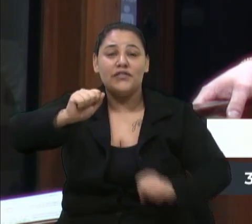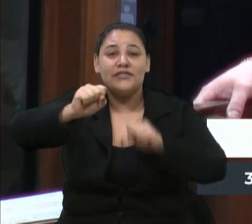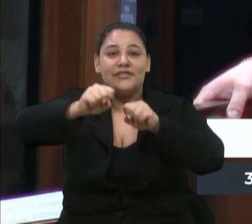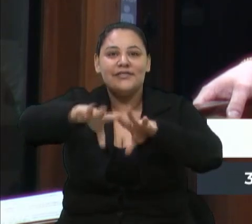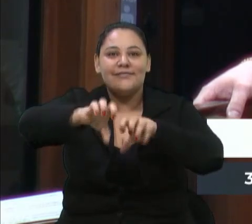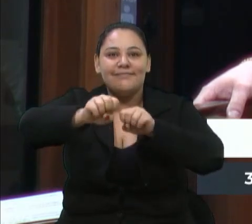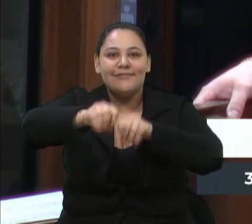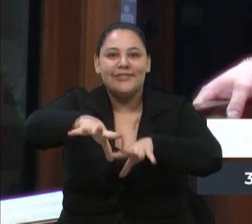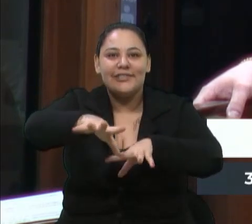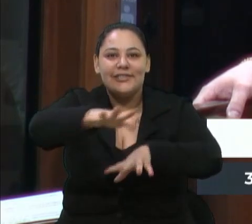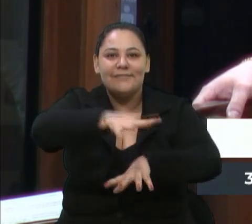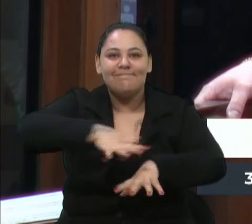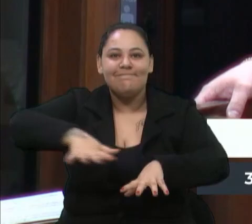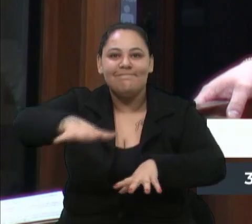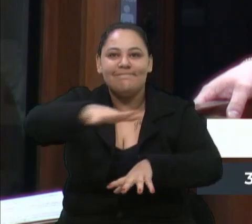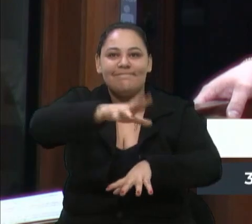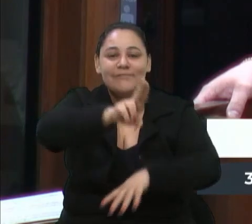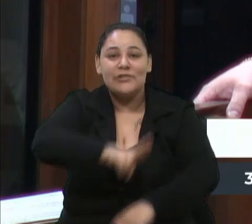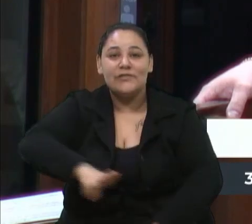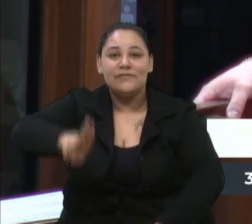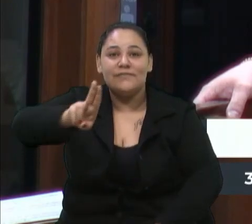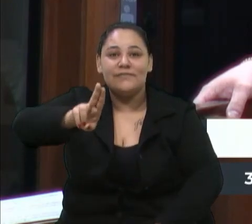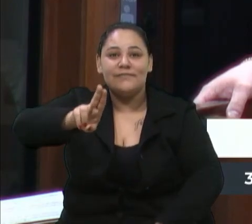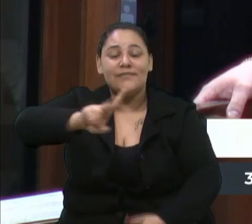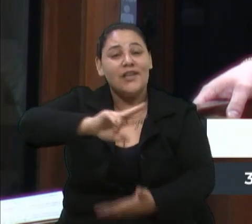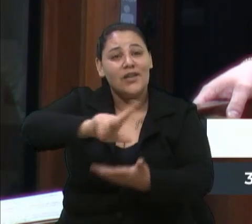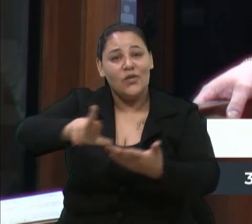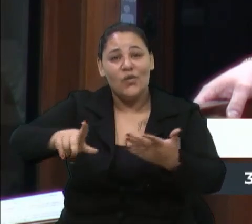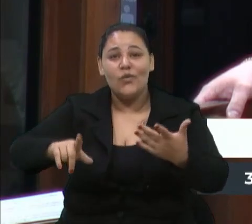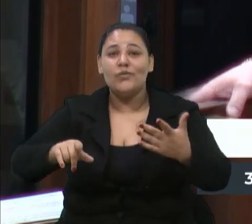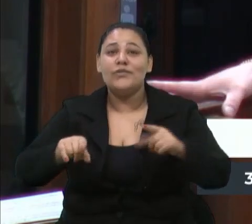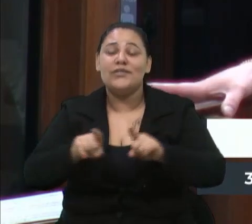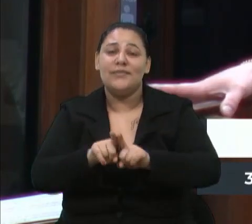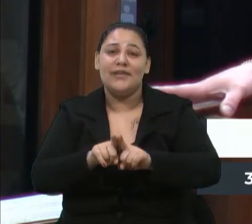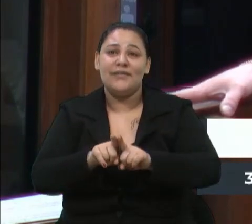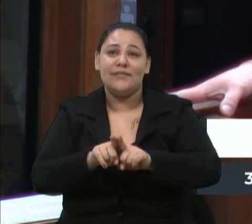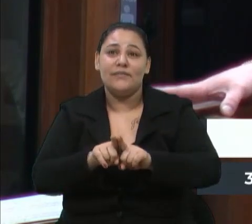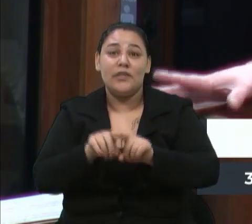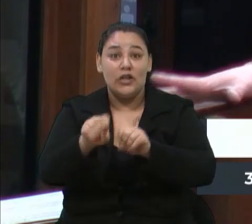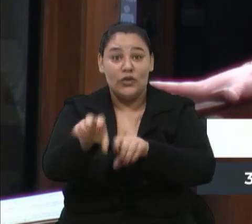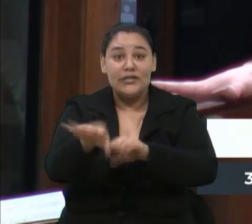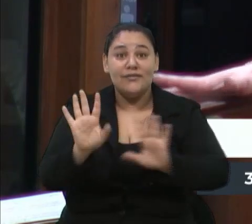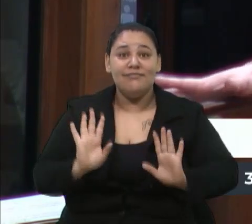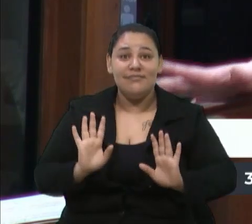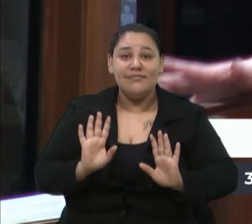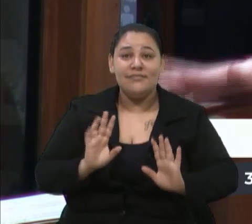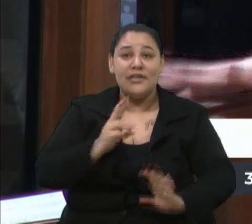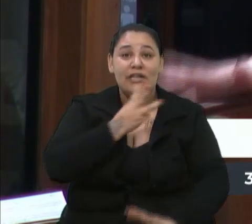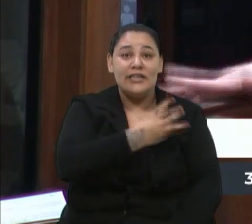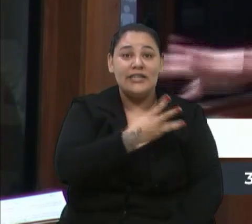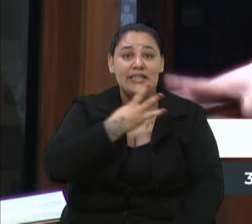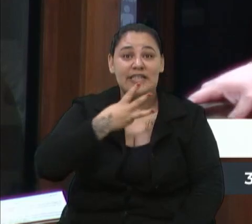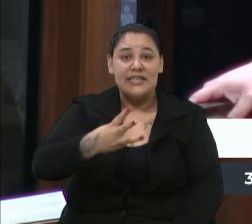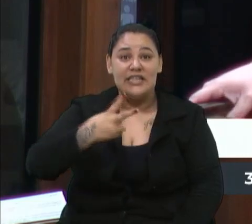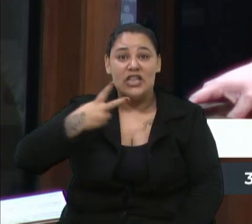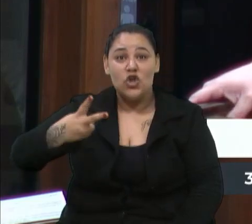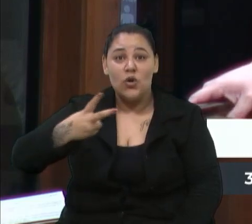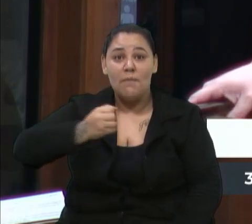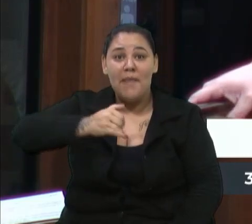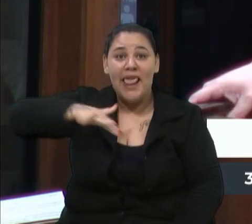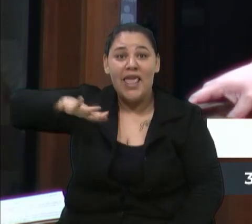educação, universidades e afins. Na educação, 332